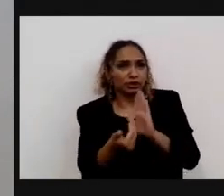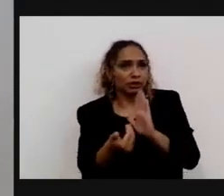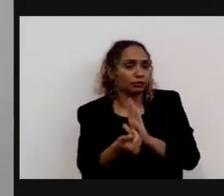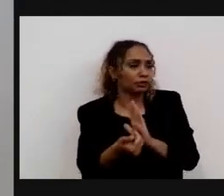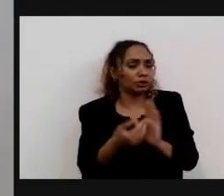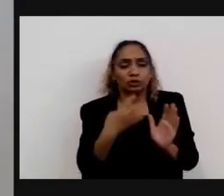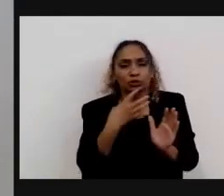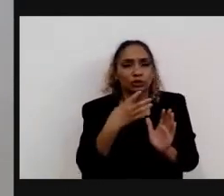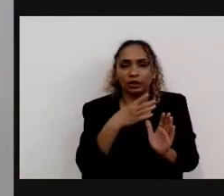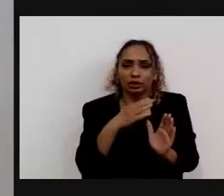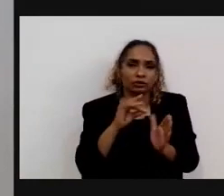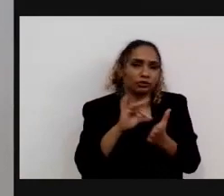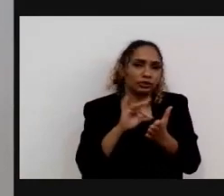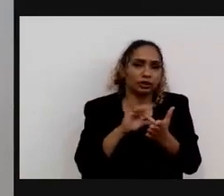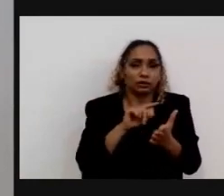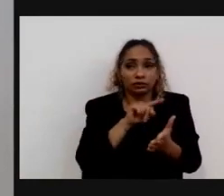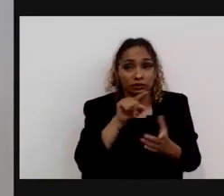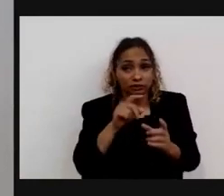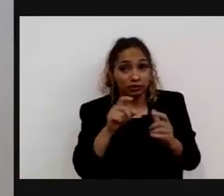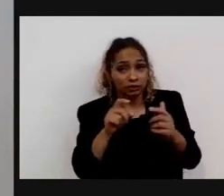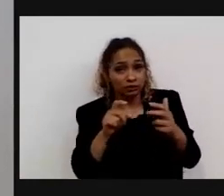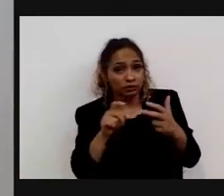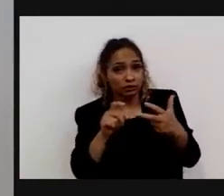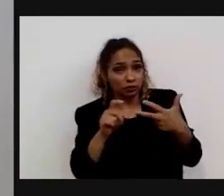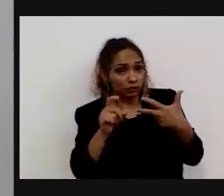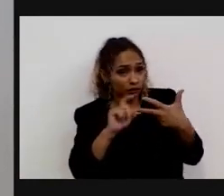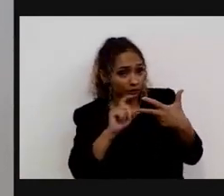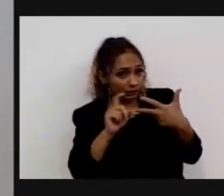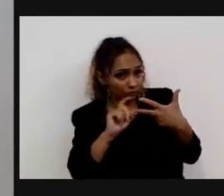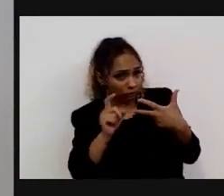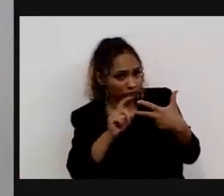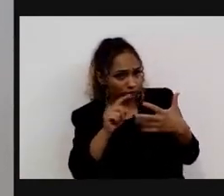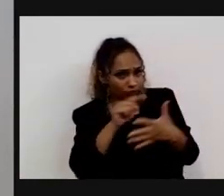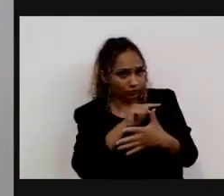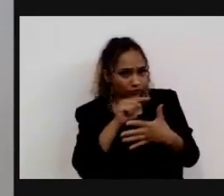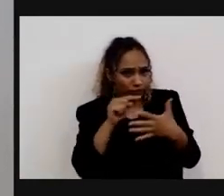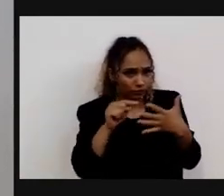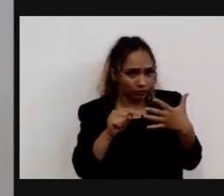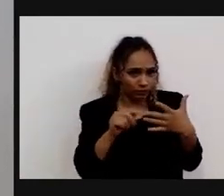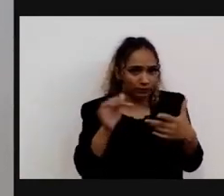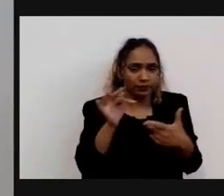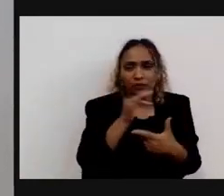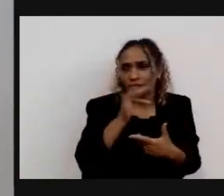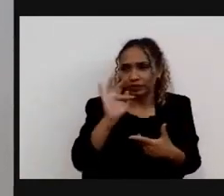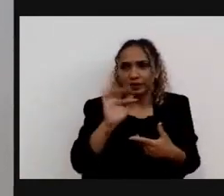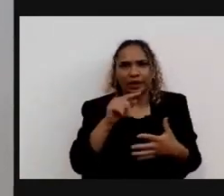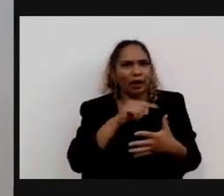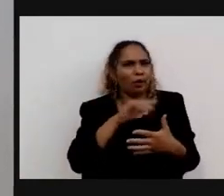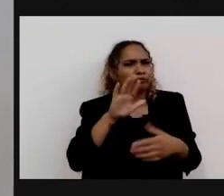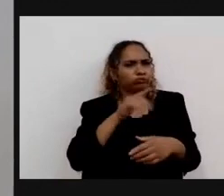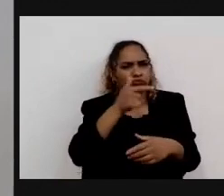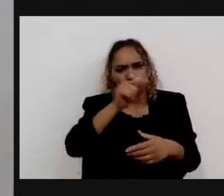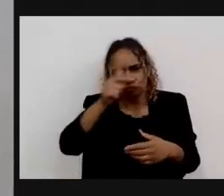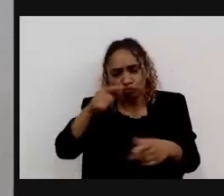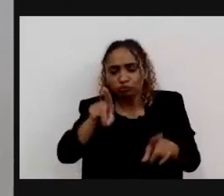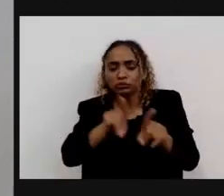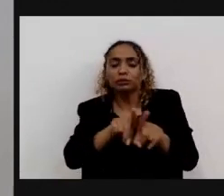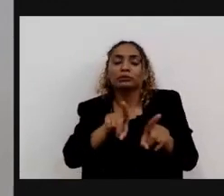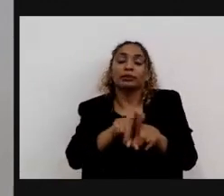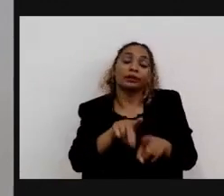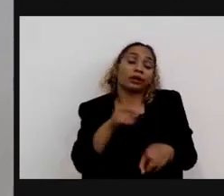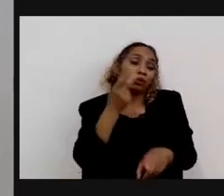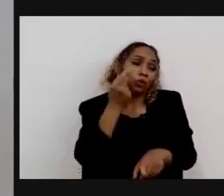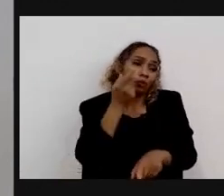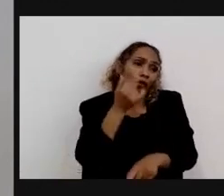tanta realidade de vocês mas no executivo nos executivos em geral não só no Federal mas não subnacionais isso é muito comum